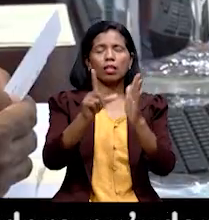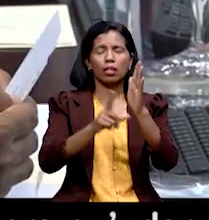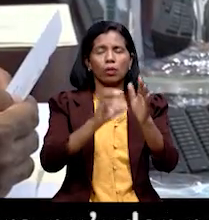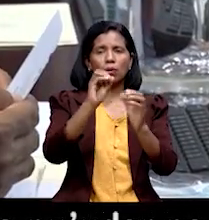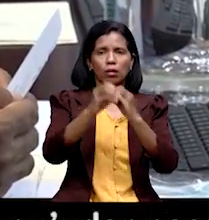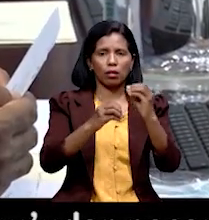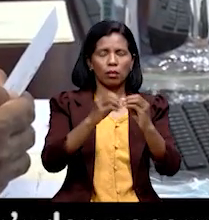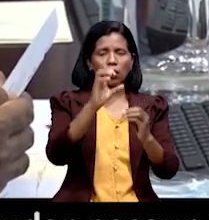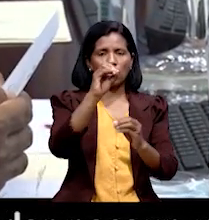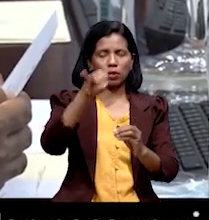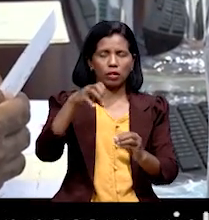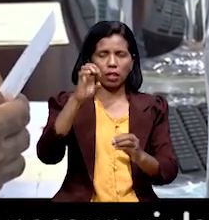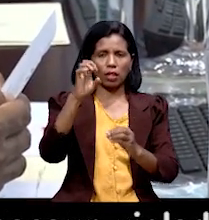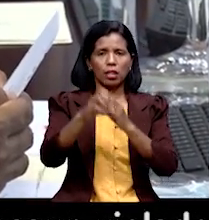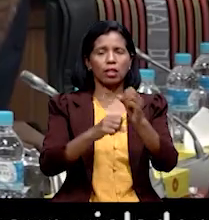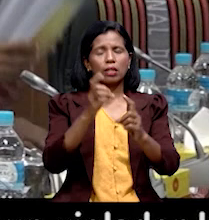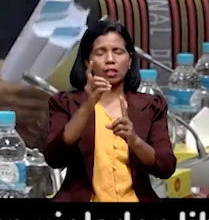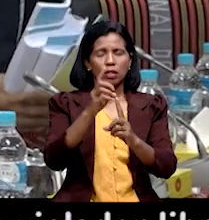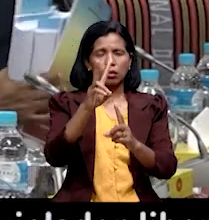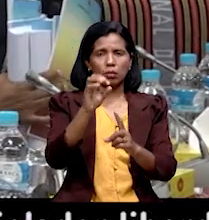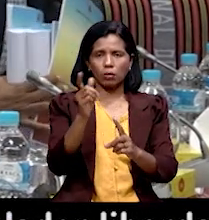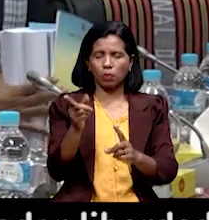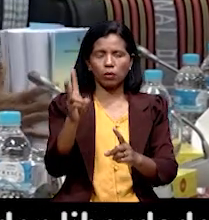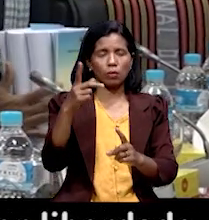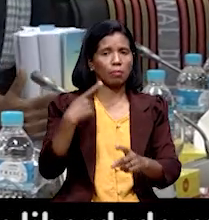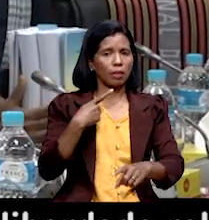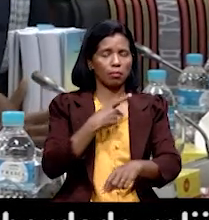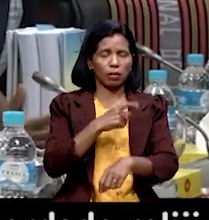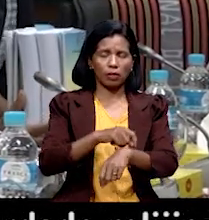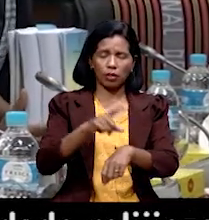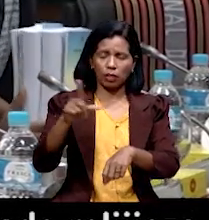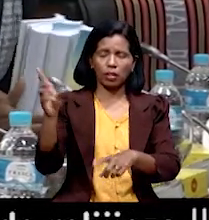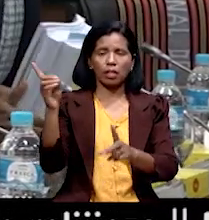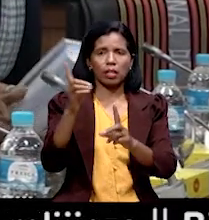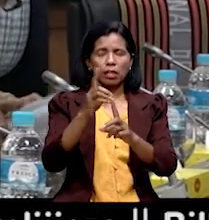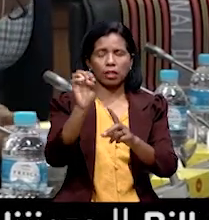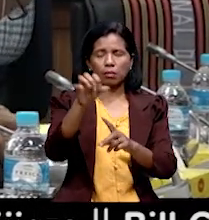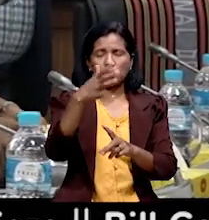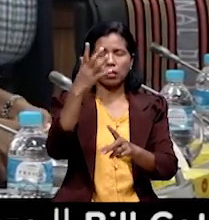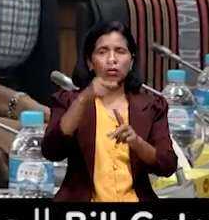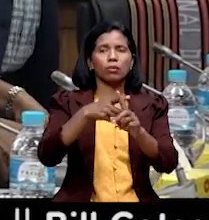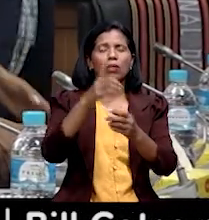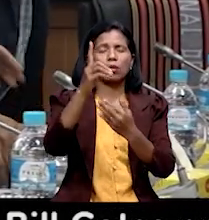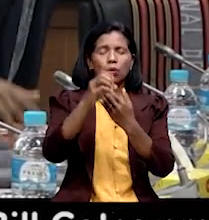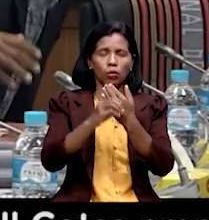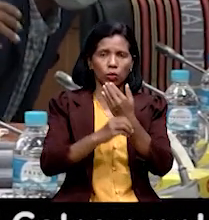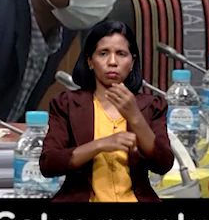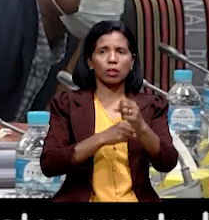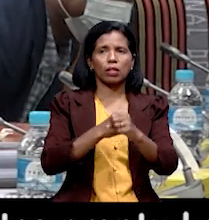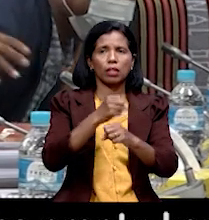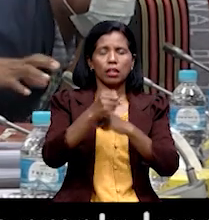Estado, Rihun Rua Rua Nulo Recin Rua ba Parlamento Nacional e a Loron Sanulo Recin Lima Fulan Outubro, Tinan Rihun Rua Rua Nulo Recin